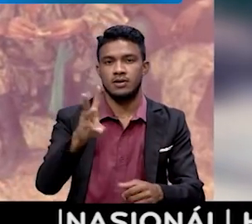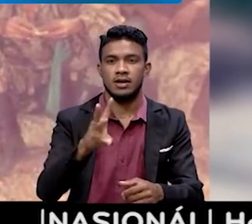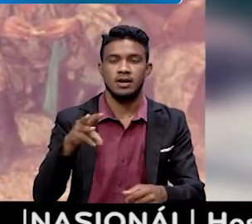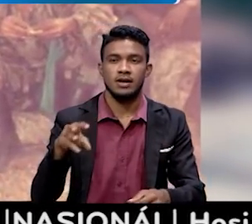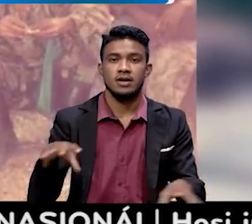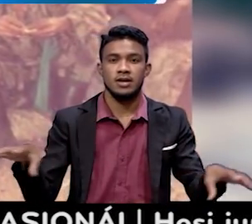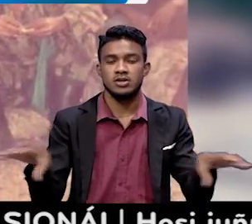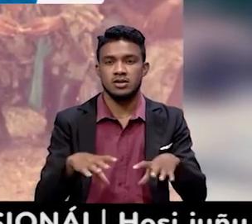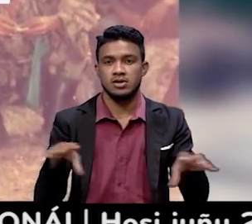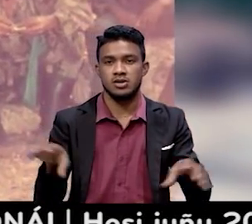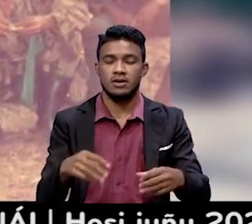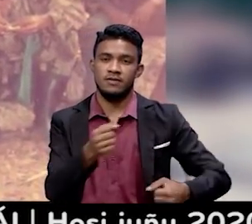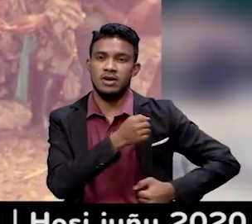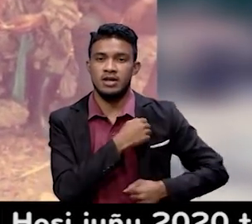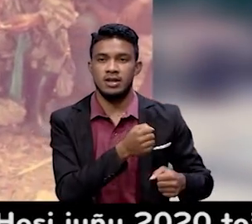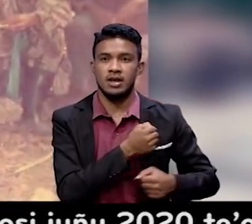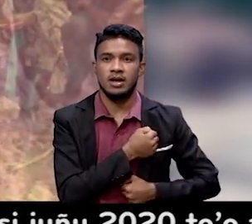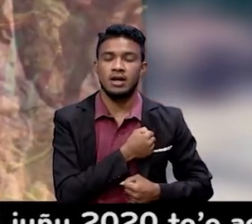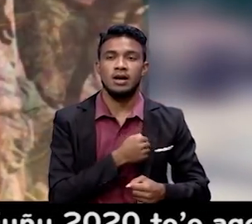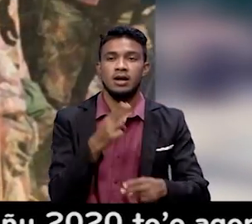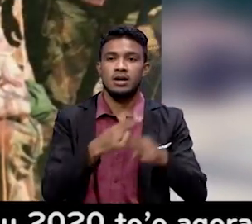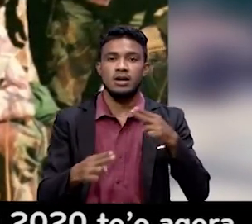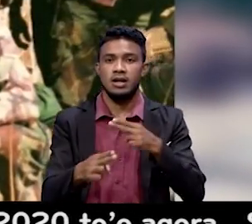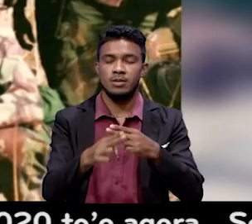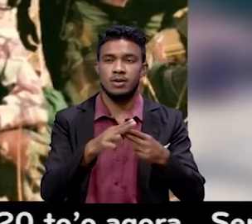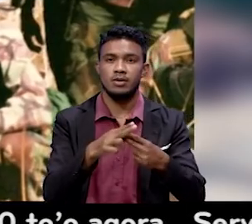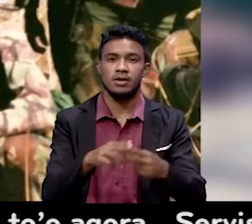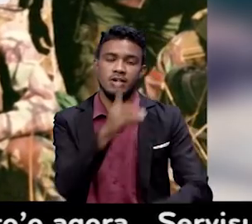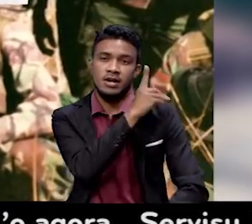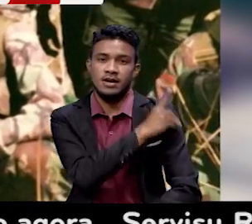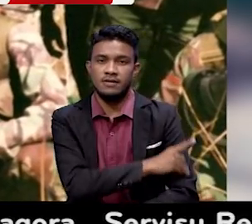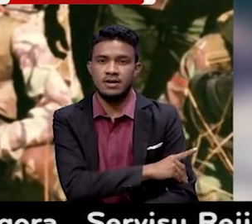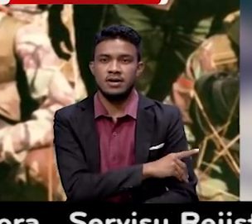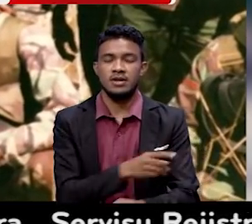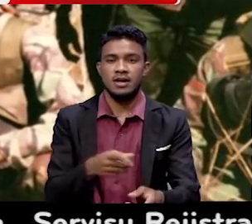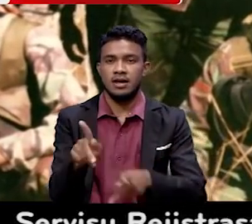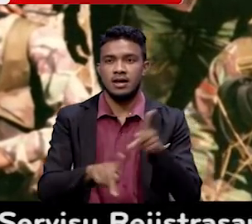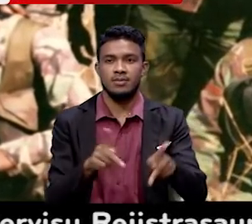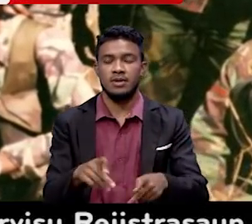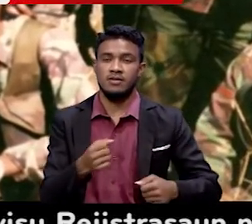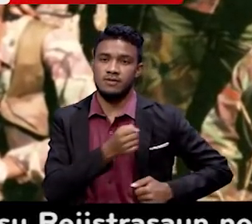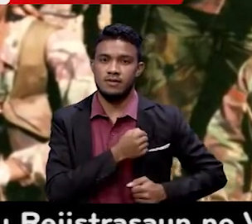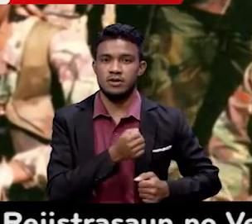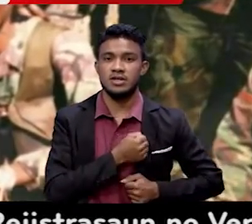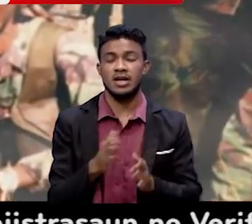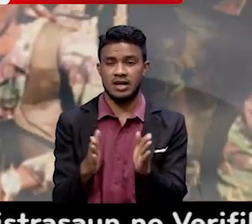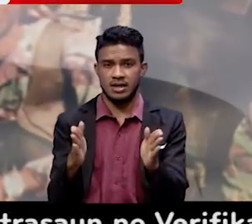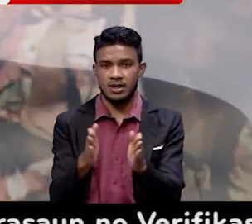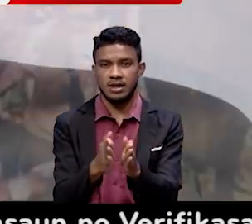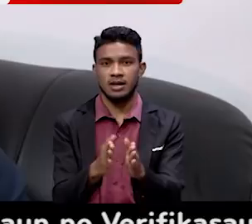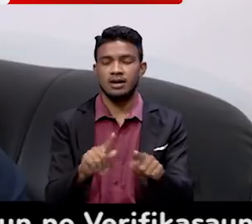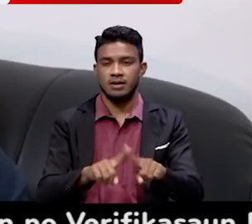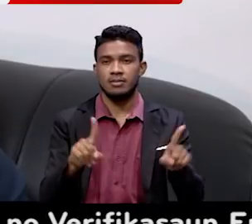Instituição Valentil, Liman Croat, povo nian, habaldean Valentil ne, força kik, mai